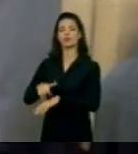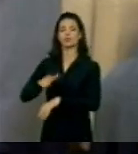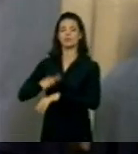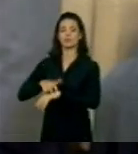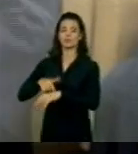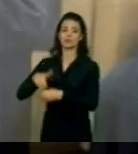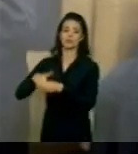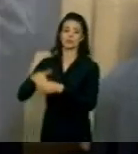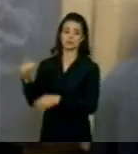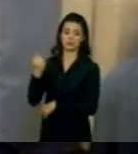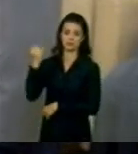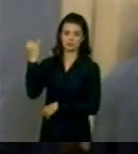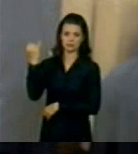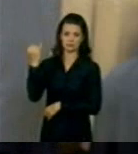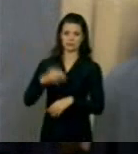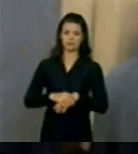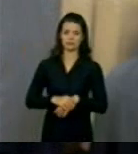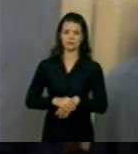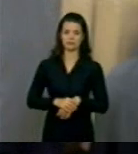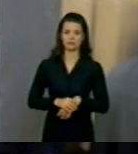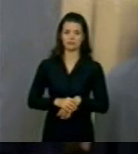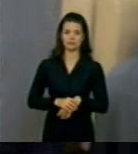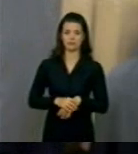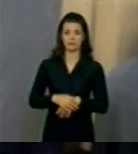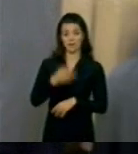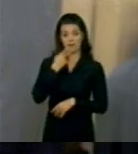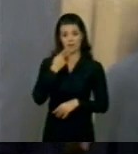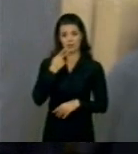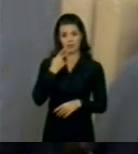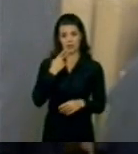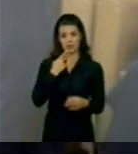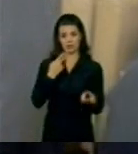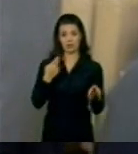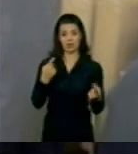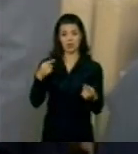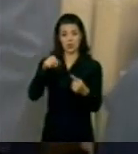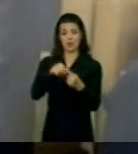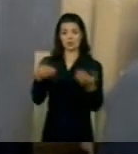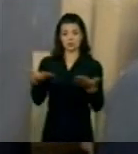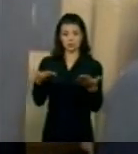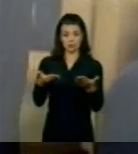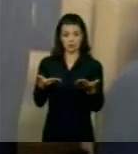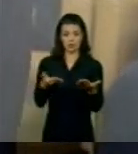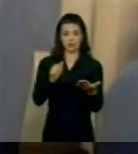No fundo, referindo-me ao objeto específico da presente ação,